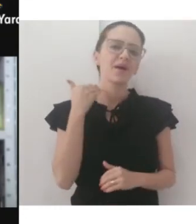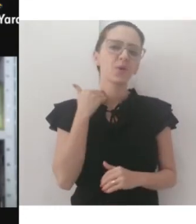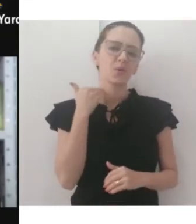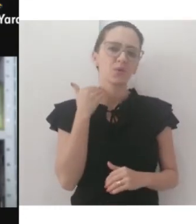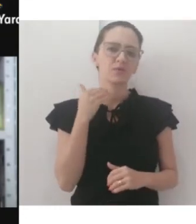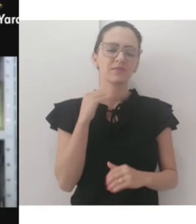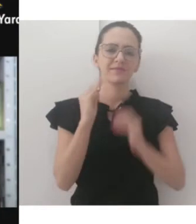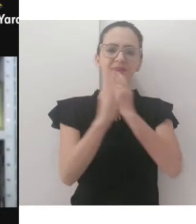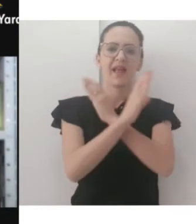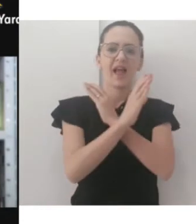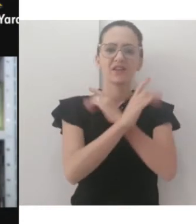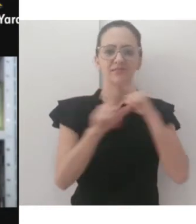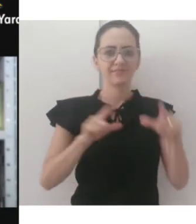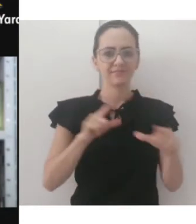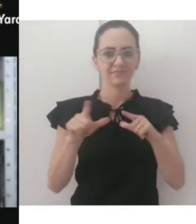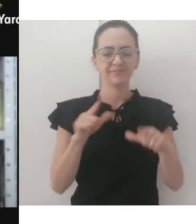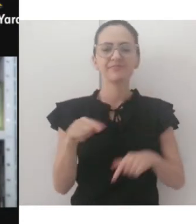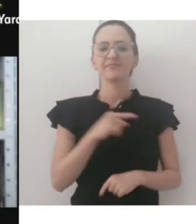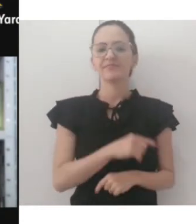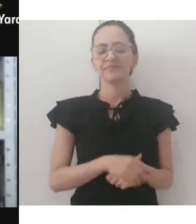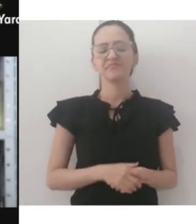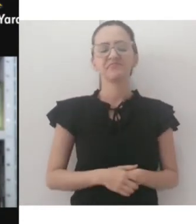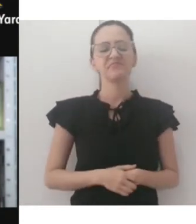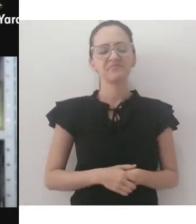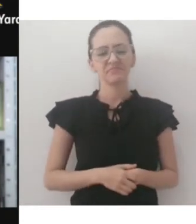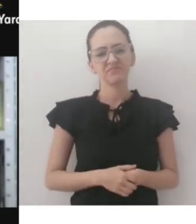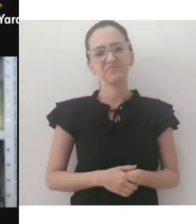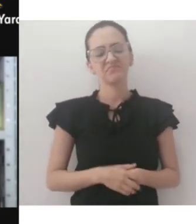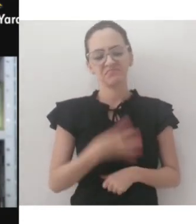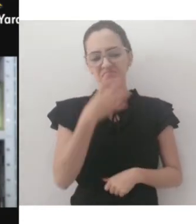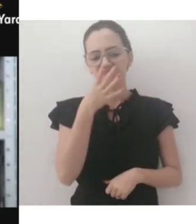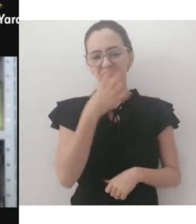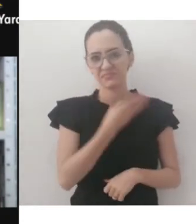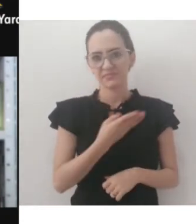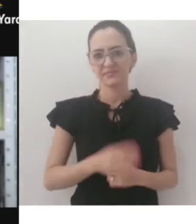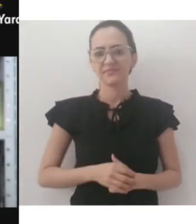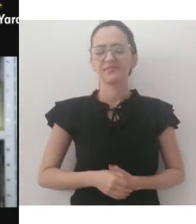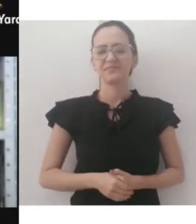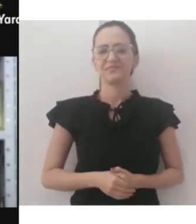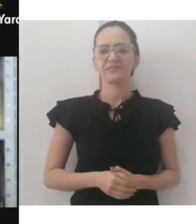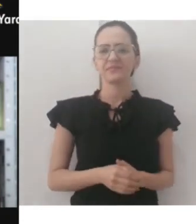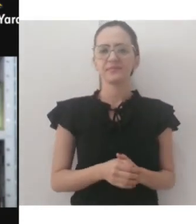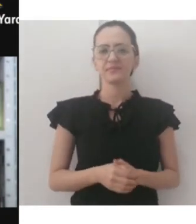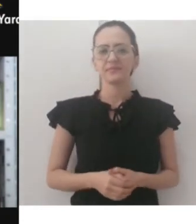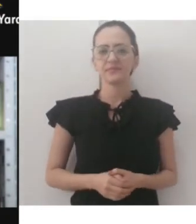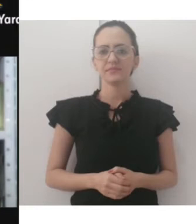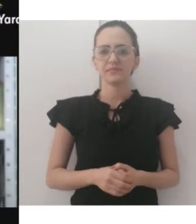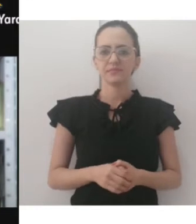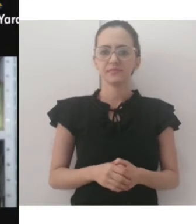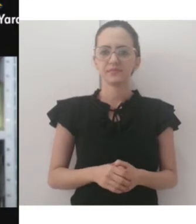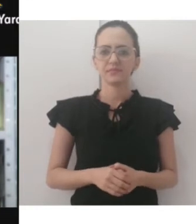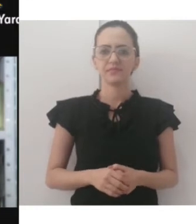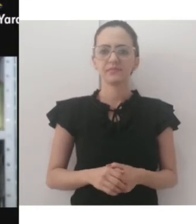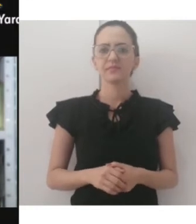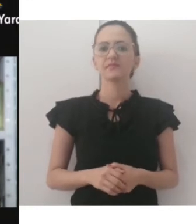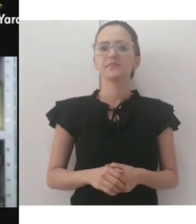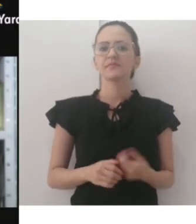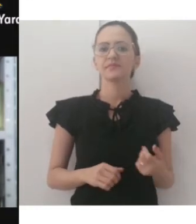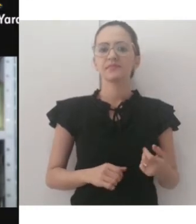se eu não me engano, para a Caixa Econômica Federal na ocasião. E foi assim, eu acho muito interessante isso. Então, quando a gente